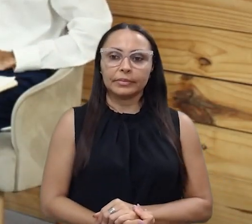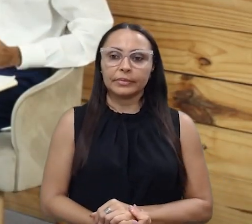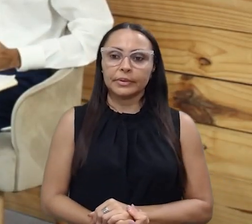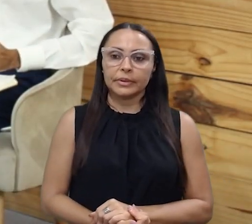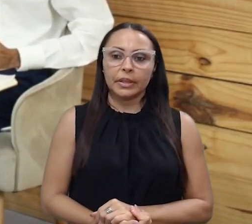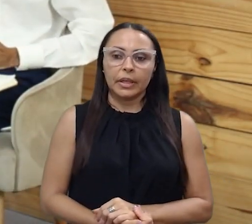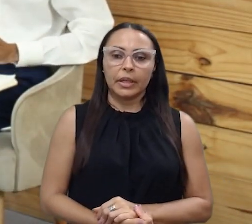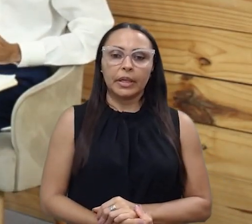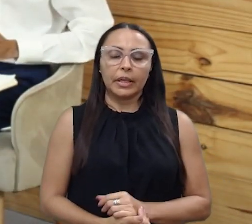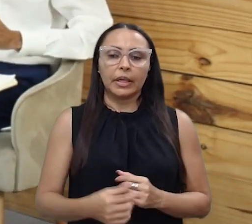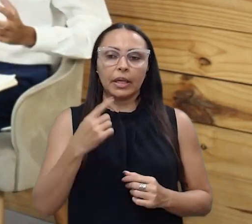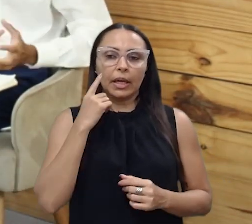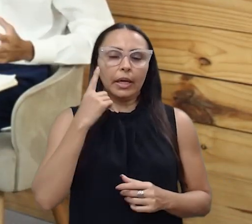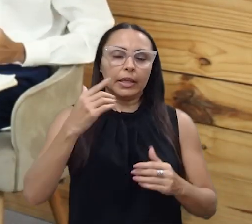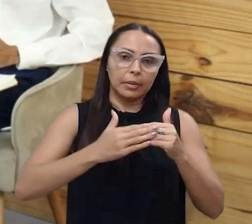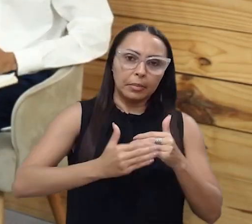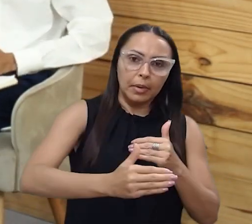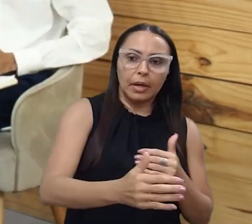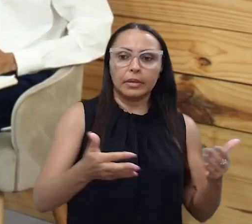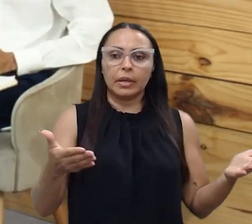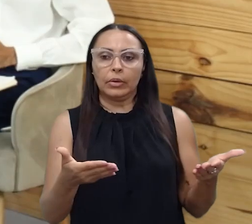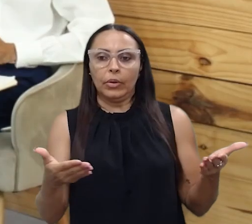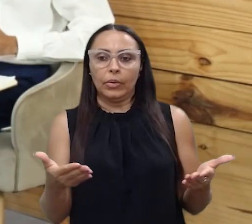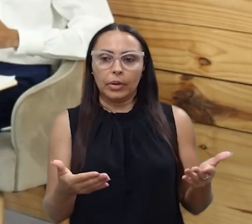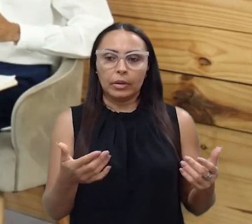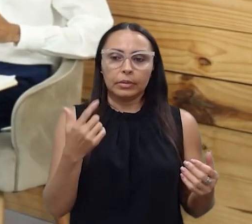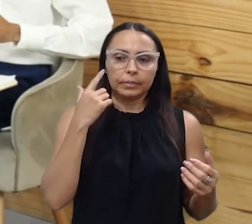E do ponto de vista, aí ele parte desse ponto mais